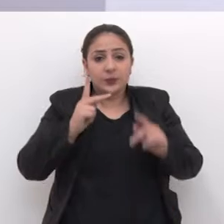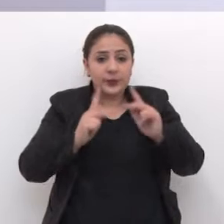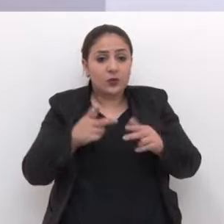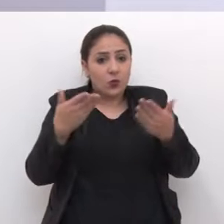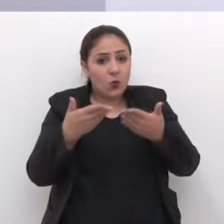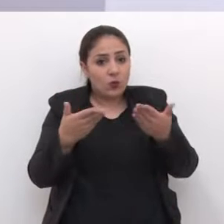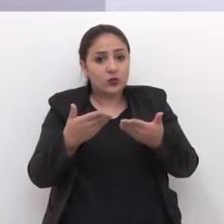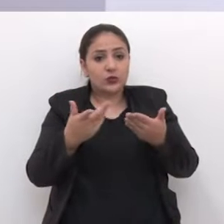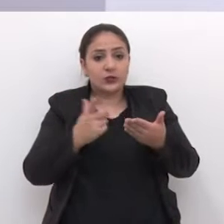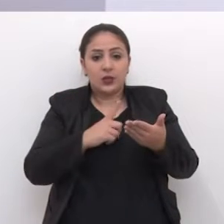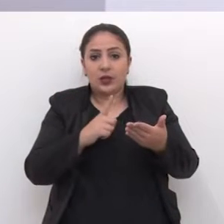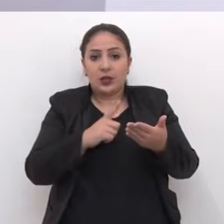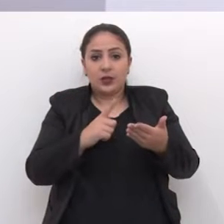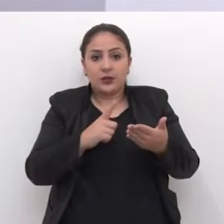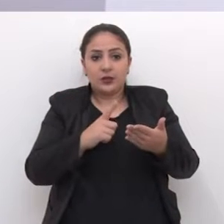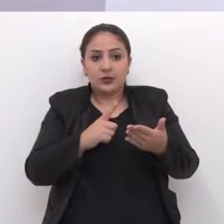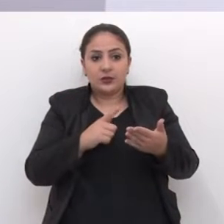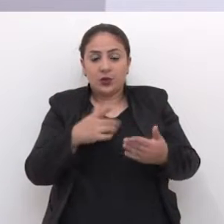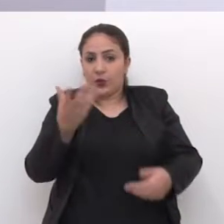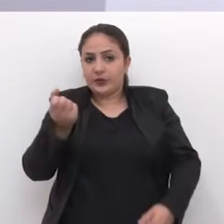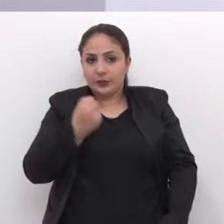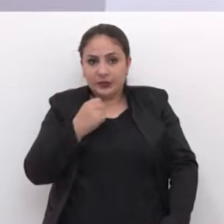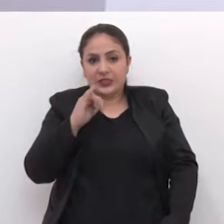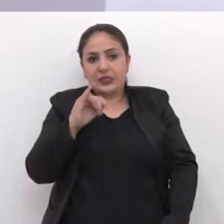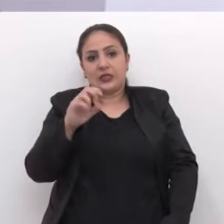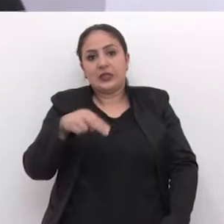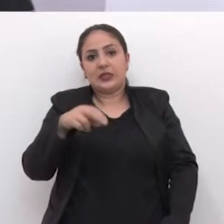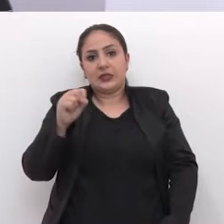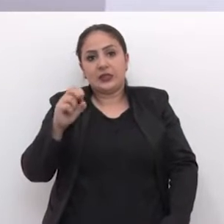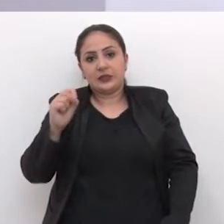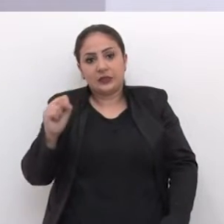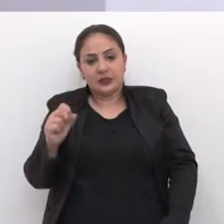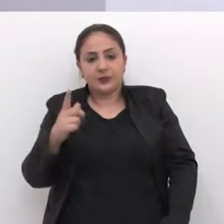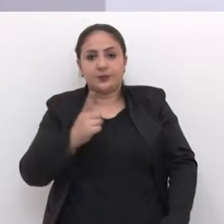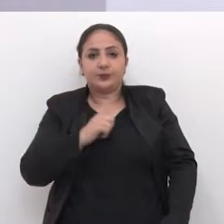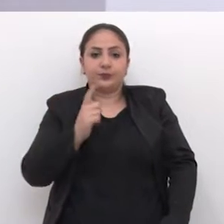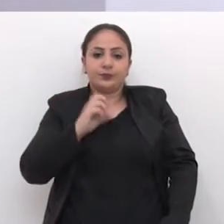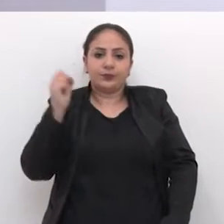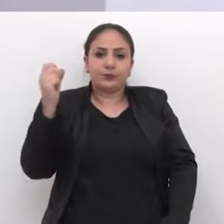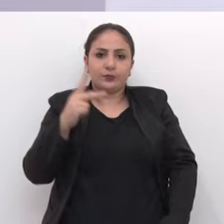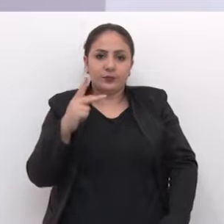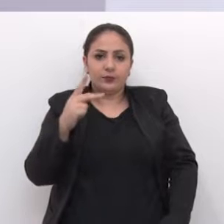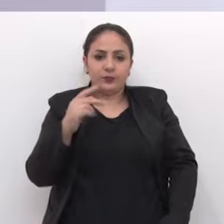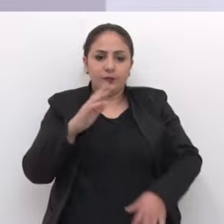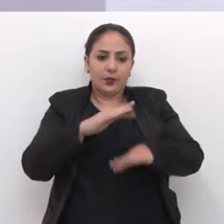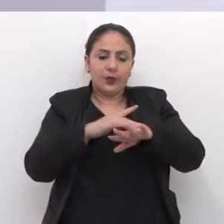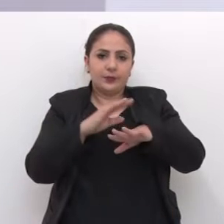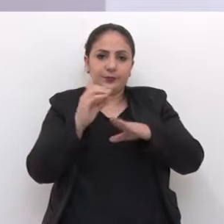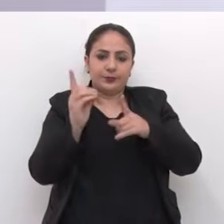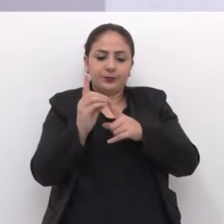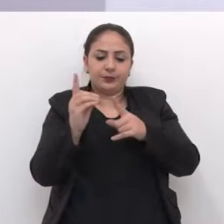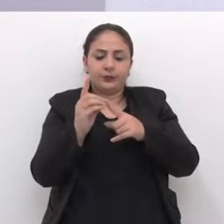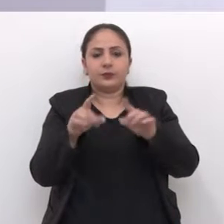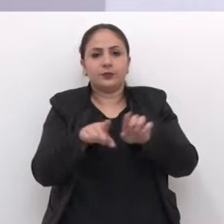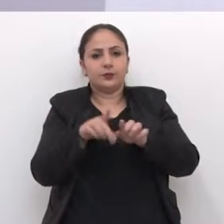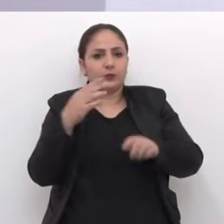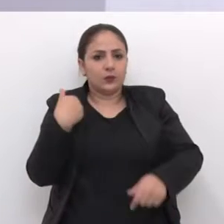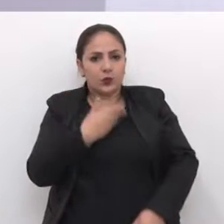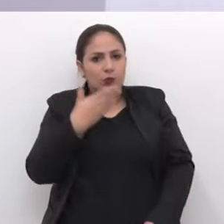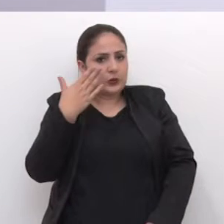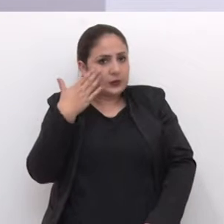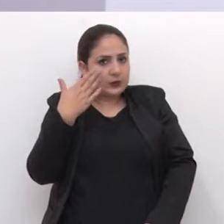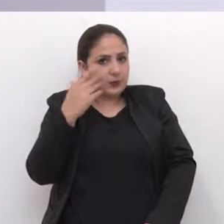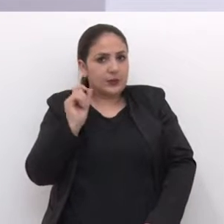milhões de pessoas hoje estão encostadas no INSS, estão aposentadas por causa da doença do diabetes, e a gente sabe